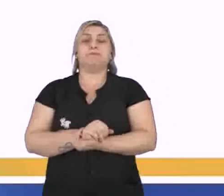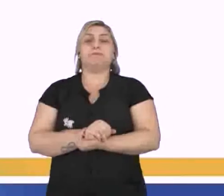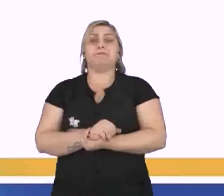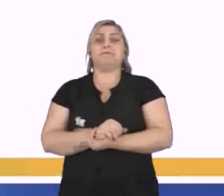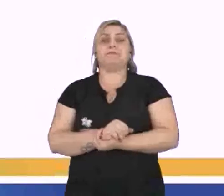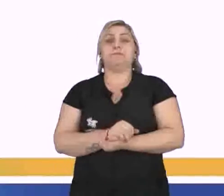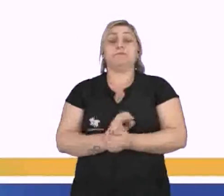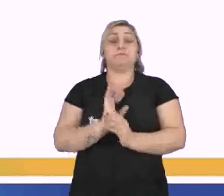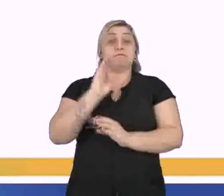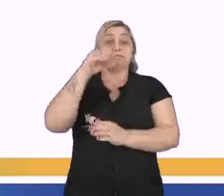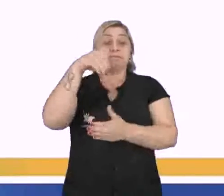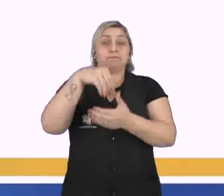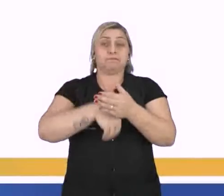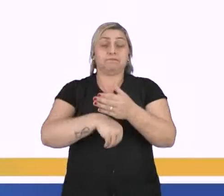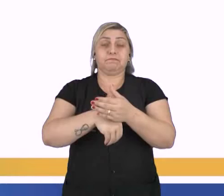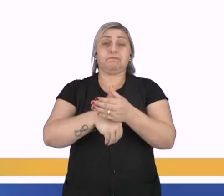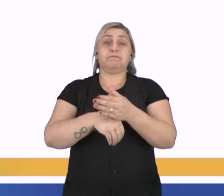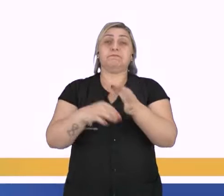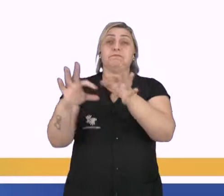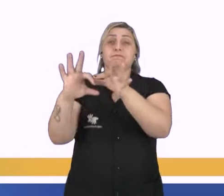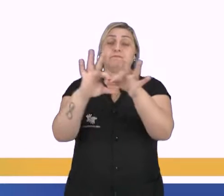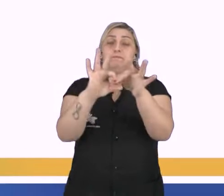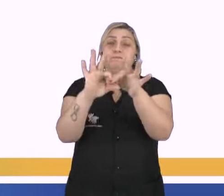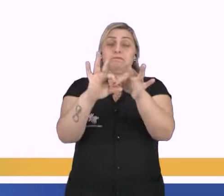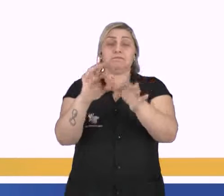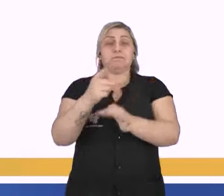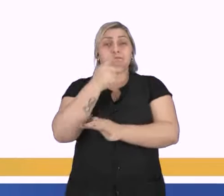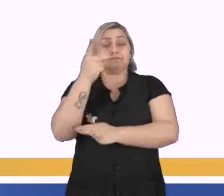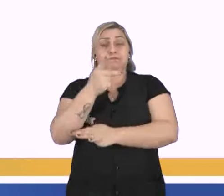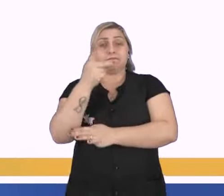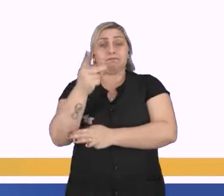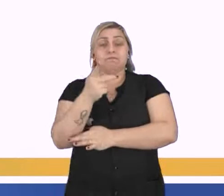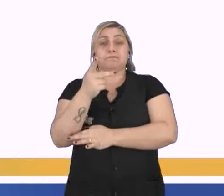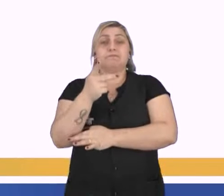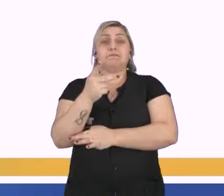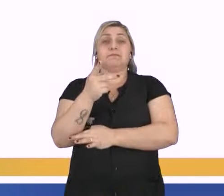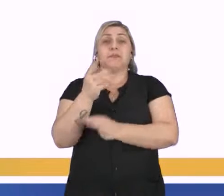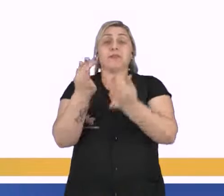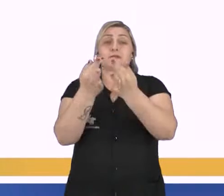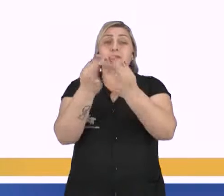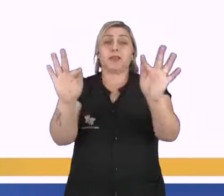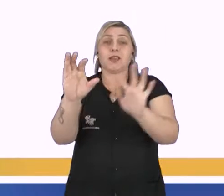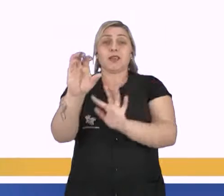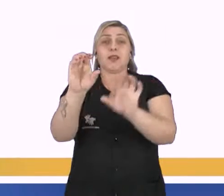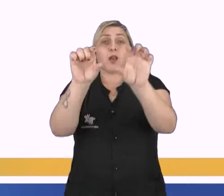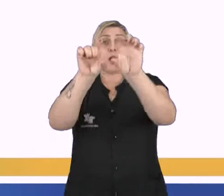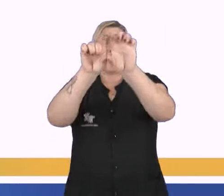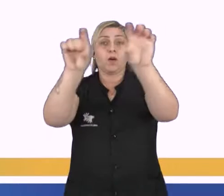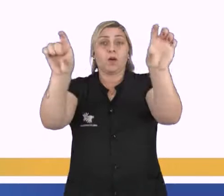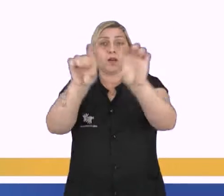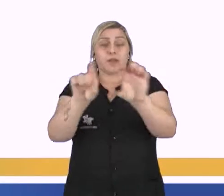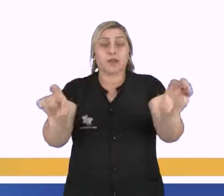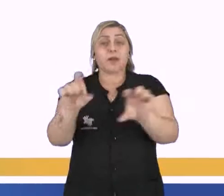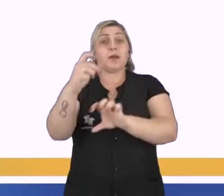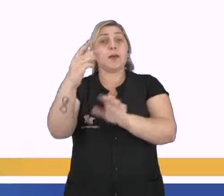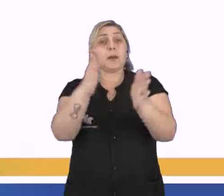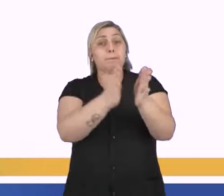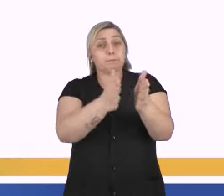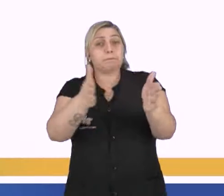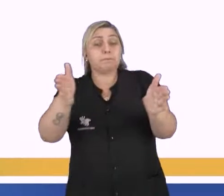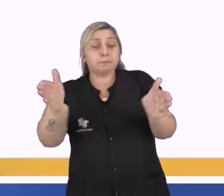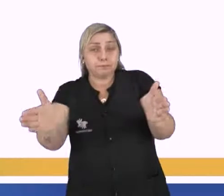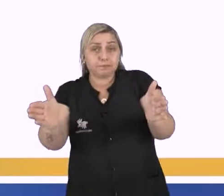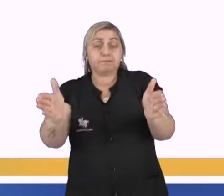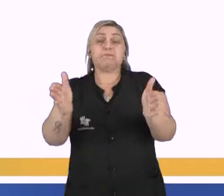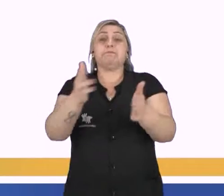E dentro desse nosso contexto, nós estamos falando aqui hoje sobre frase, oração e período. Então vamos ver. Embora